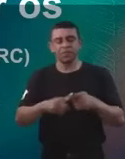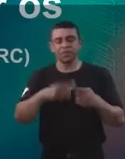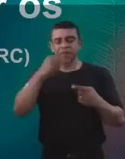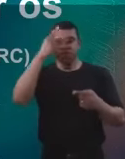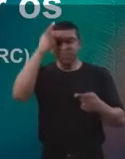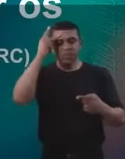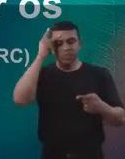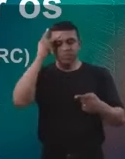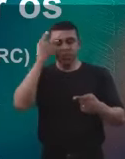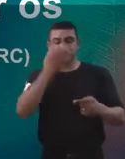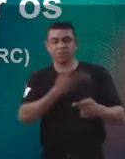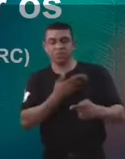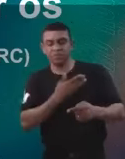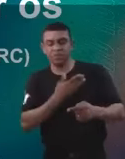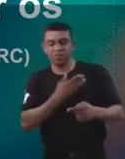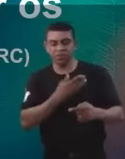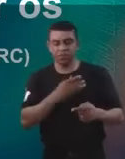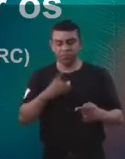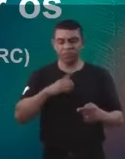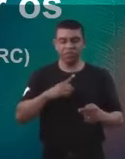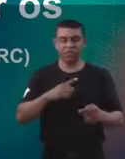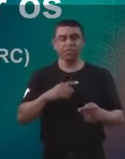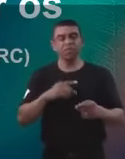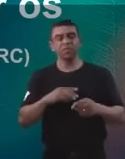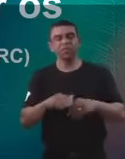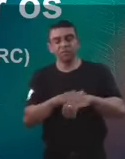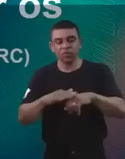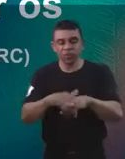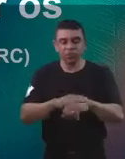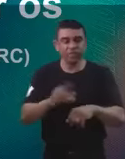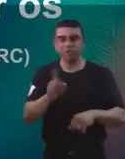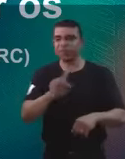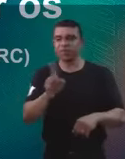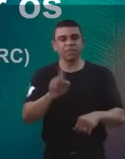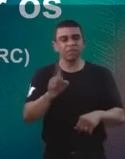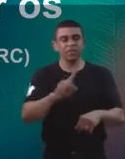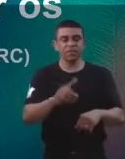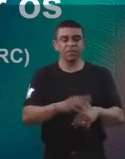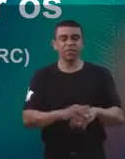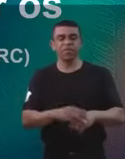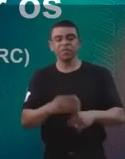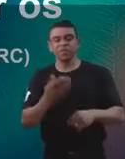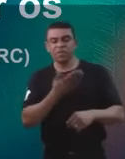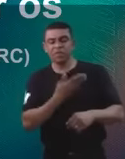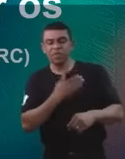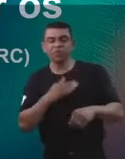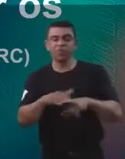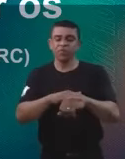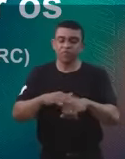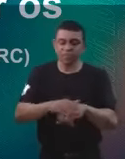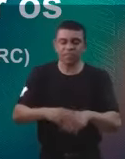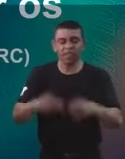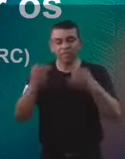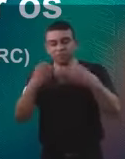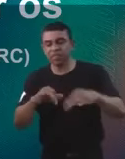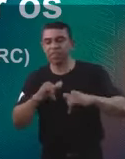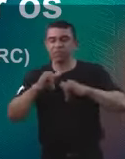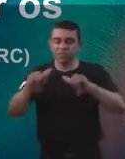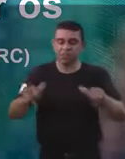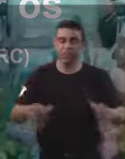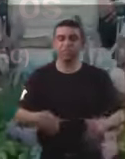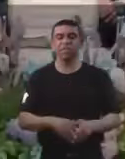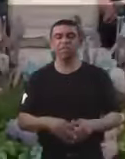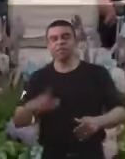contar uma história. Ele não tem alguém para subir no pódio. Olha o tanto de fruto, meu bem. Olha o tanto de fruto, mano. Olha a